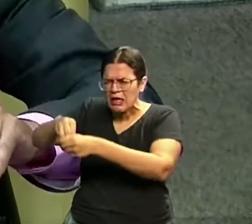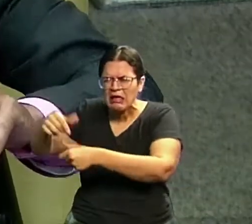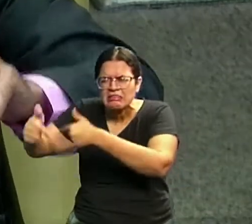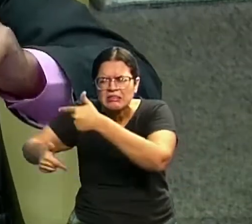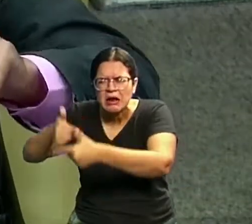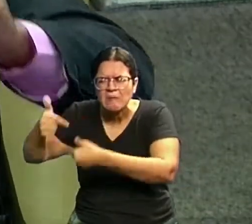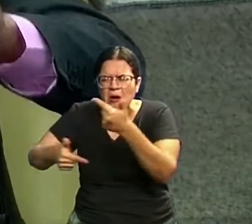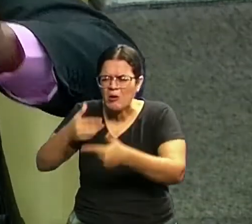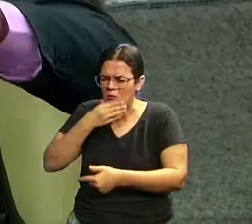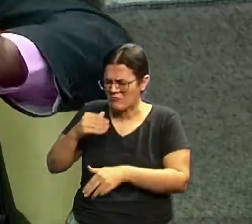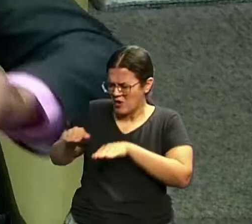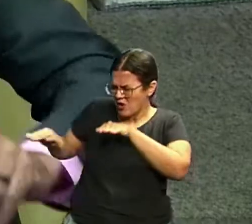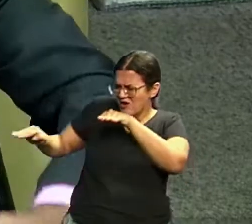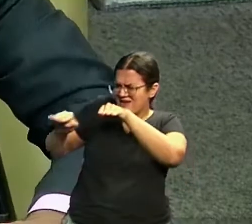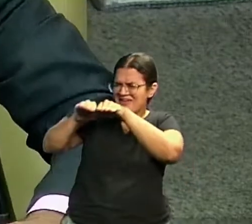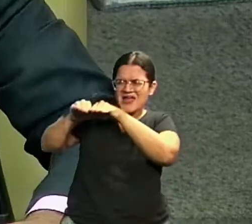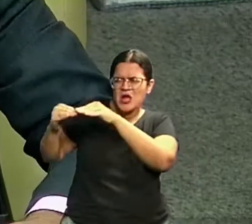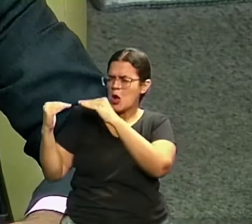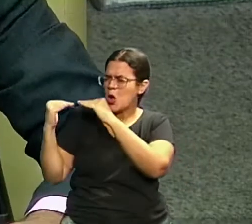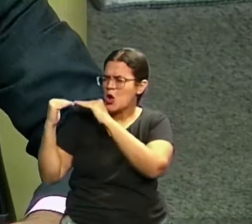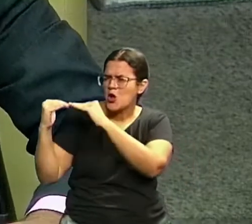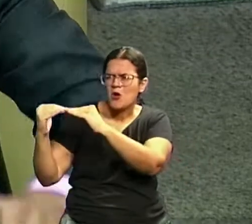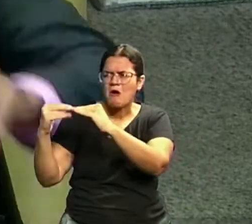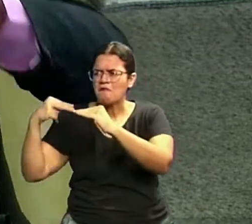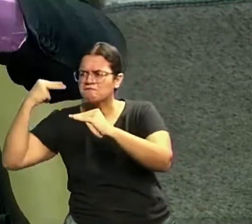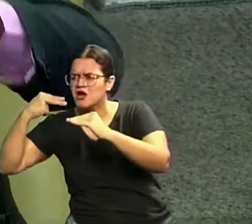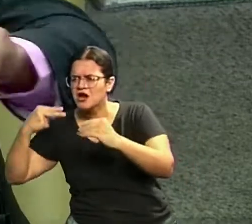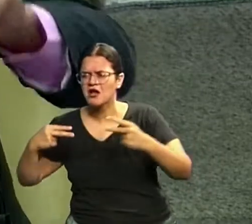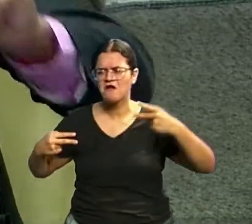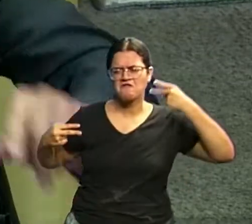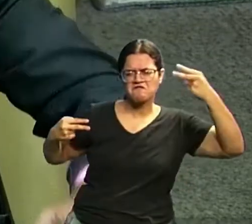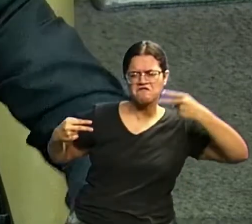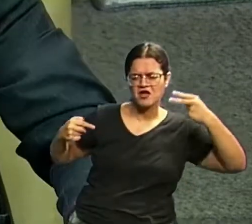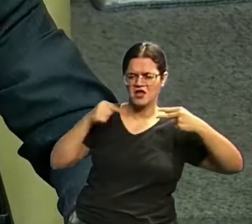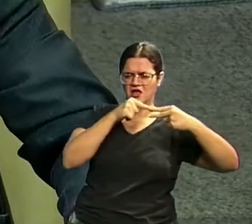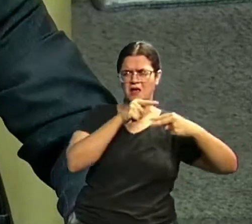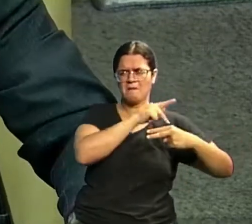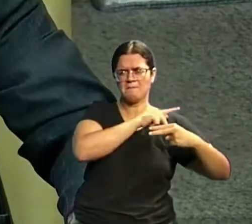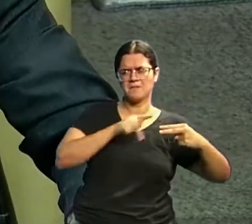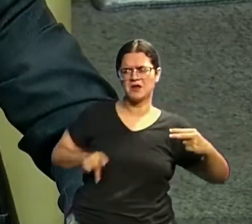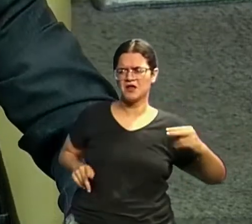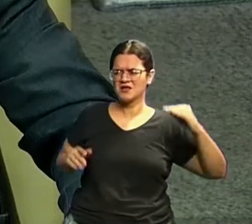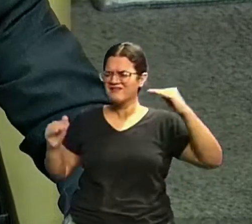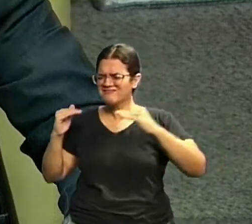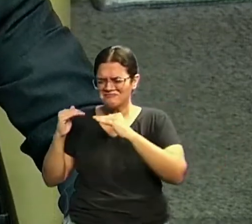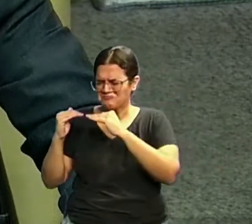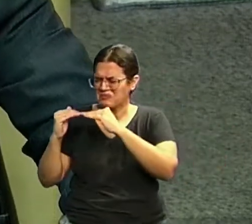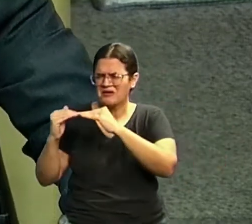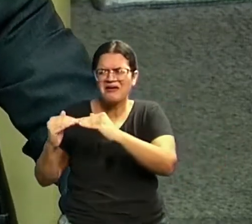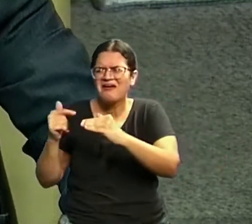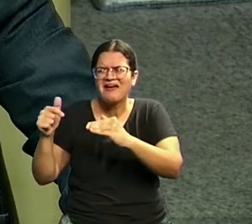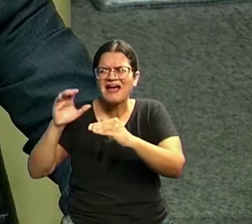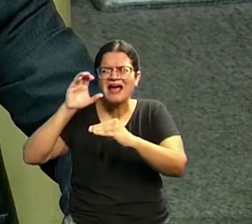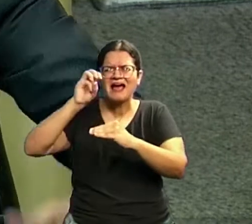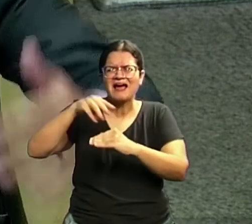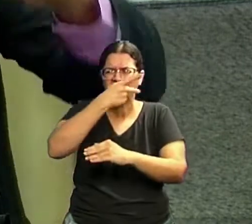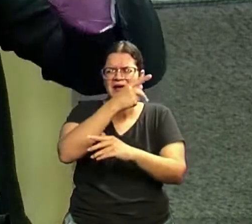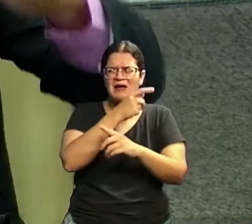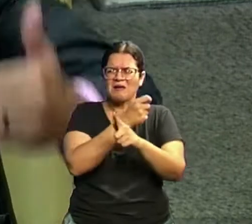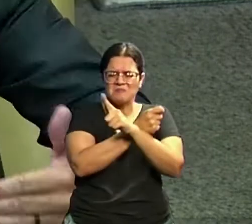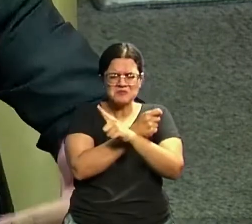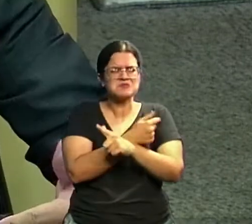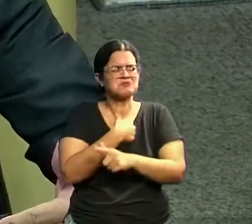outro homem que está no mesmo nível de vereador. Aliás, o presidente da Câmara de Vereador de Aparecida